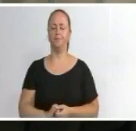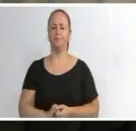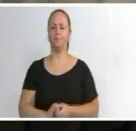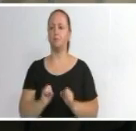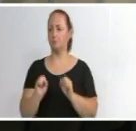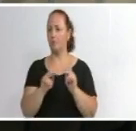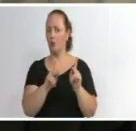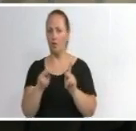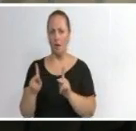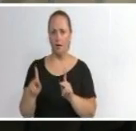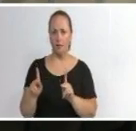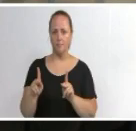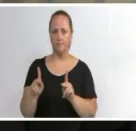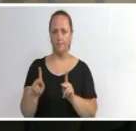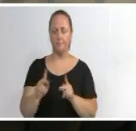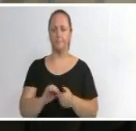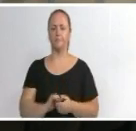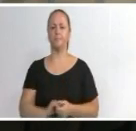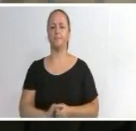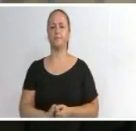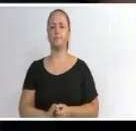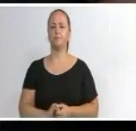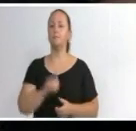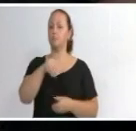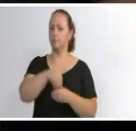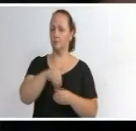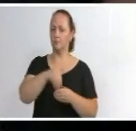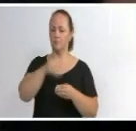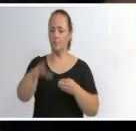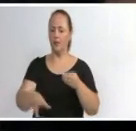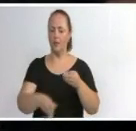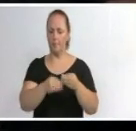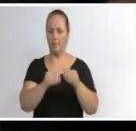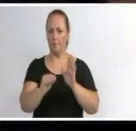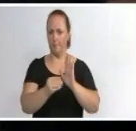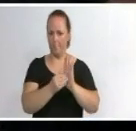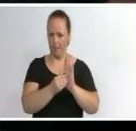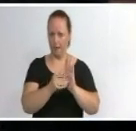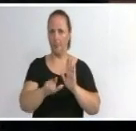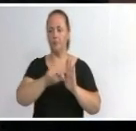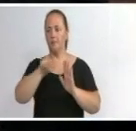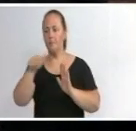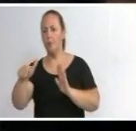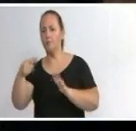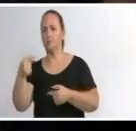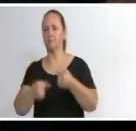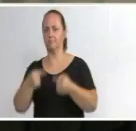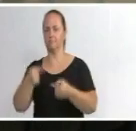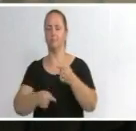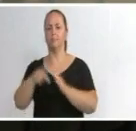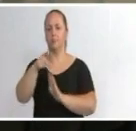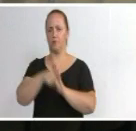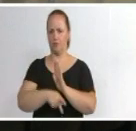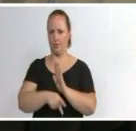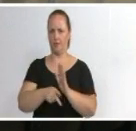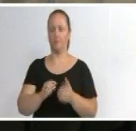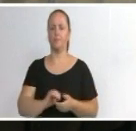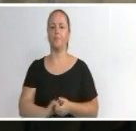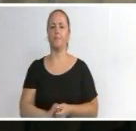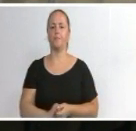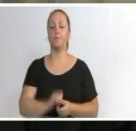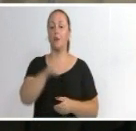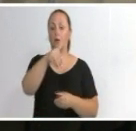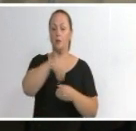Pode ser, senhores vereadores? Votamos a emenda primeiro, depois, se necessário, discutimos o projeto. Então, em